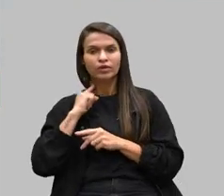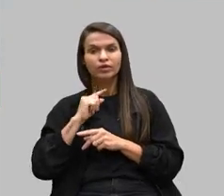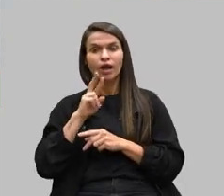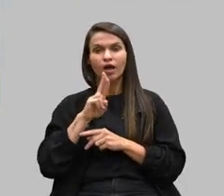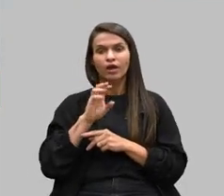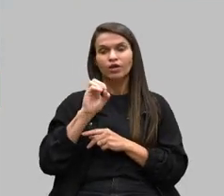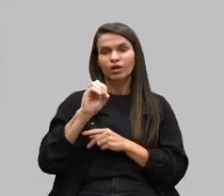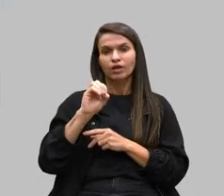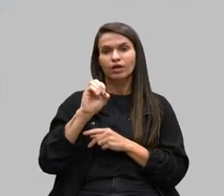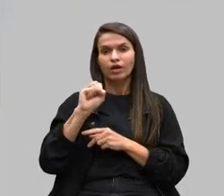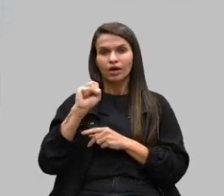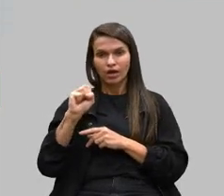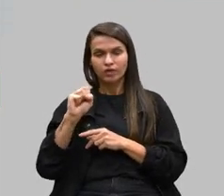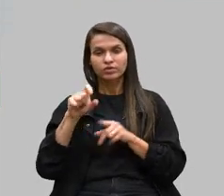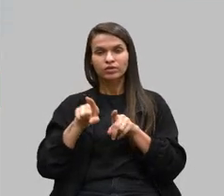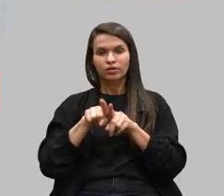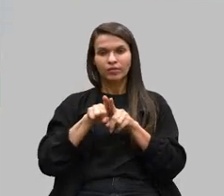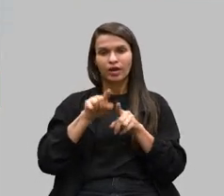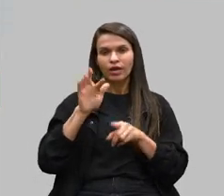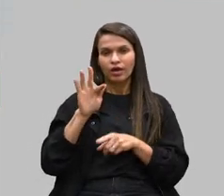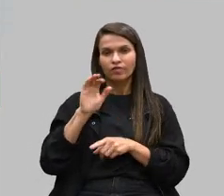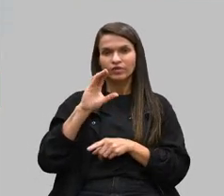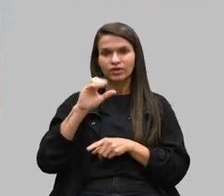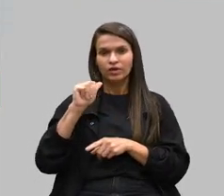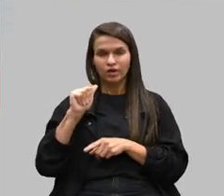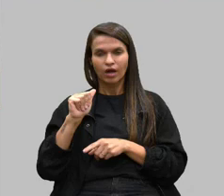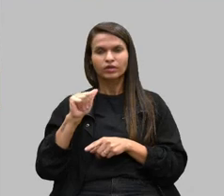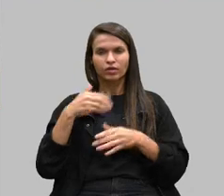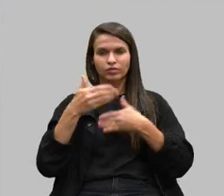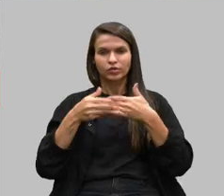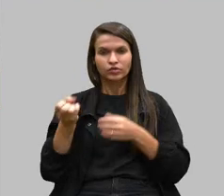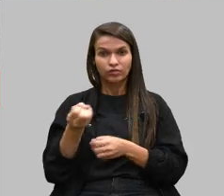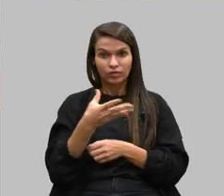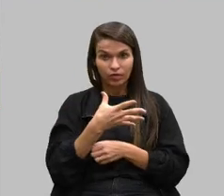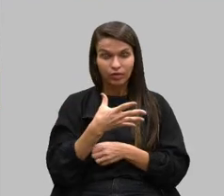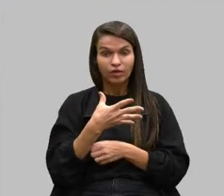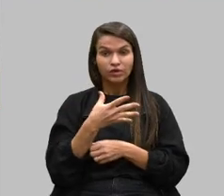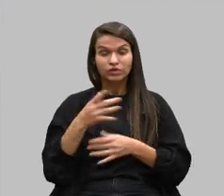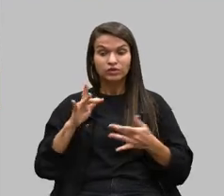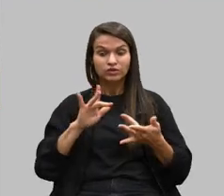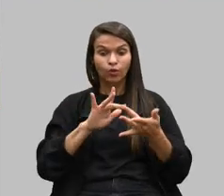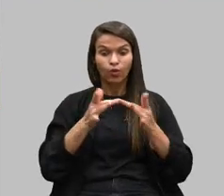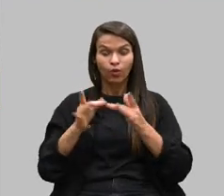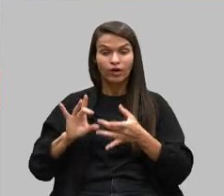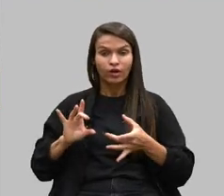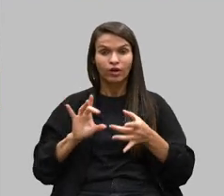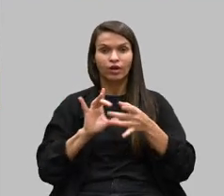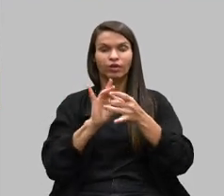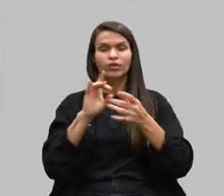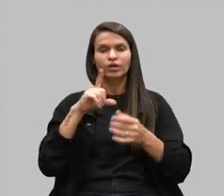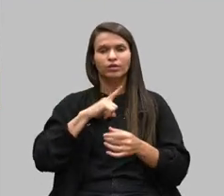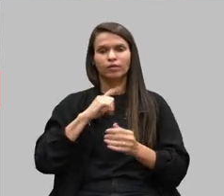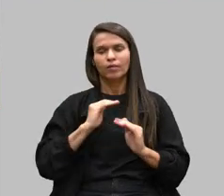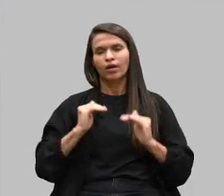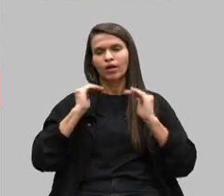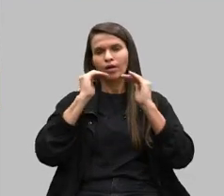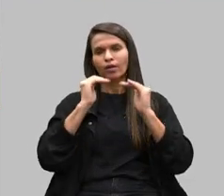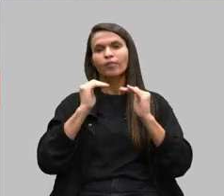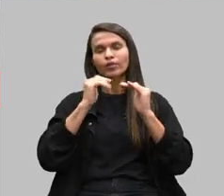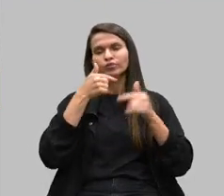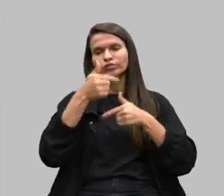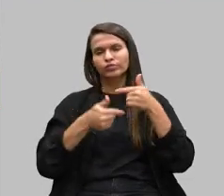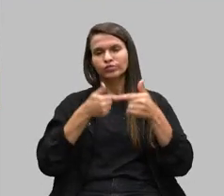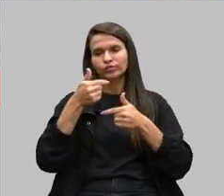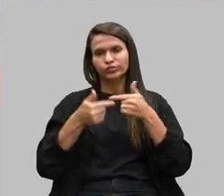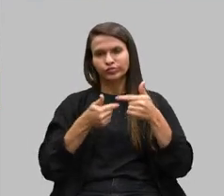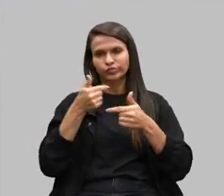conosco e da FCA que tá nesse processo de renovação elas se conectem para ter uma maior produtividade logística e